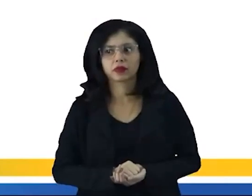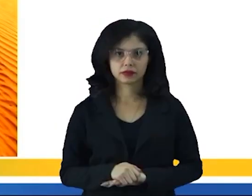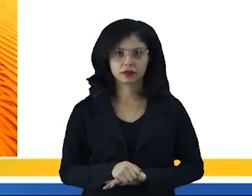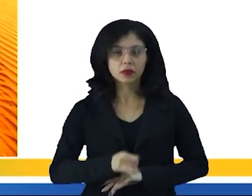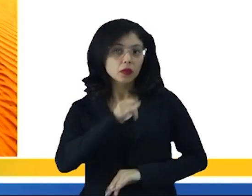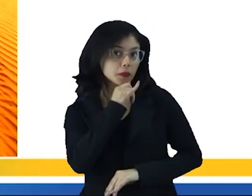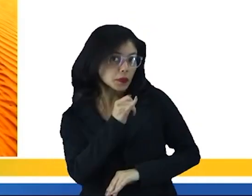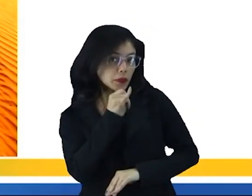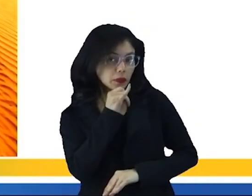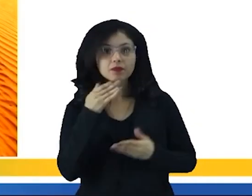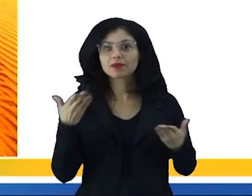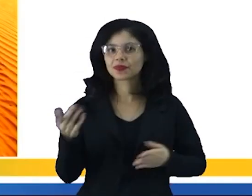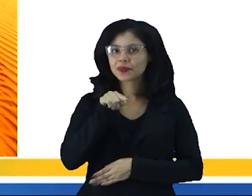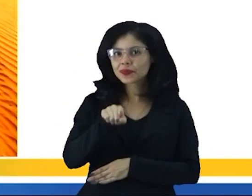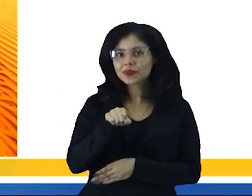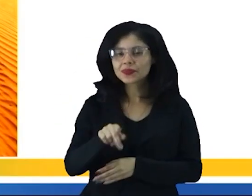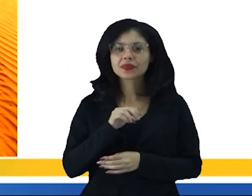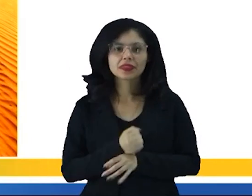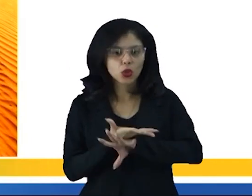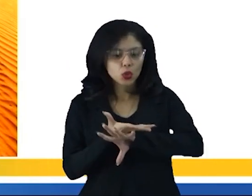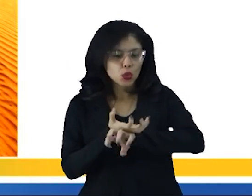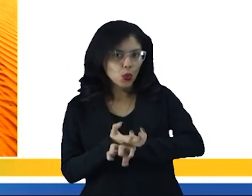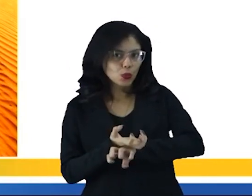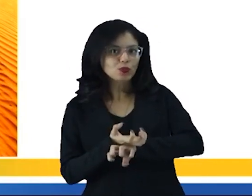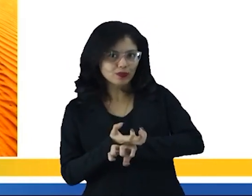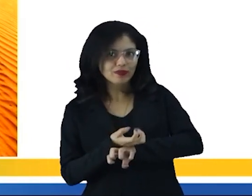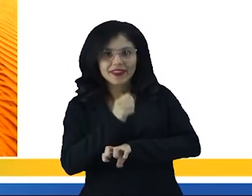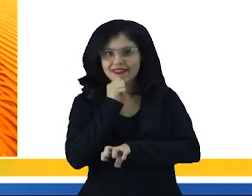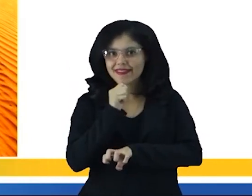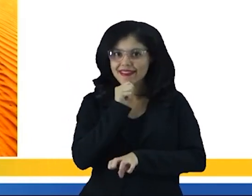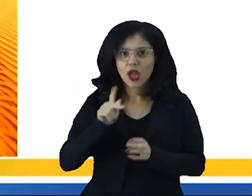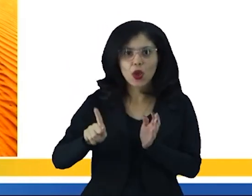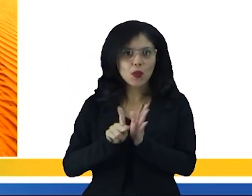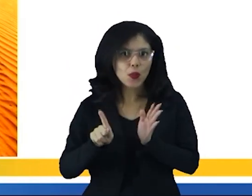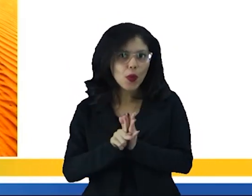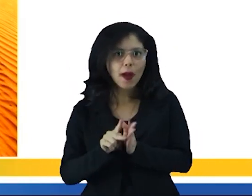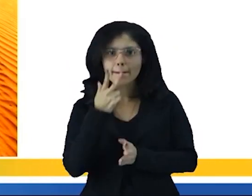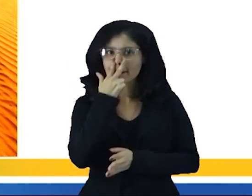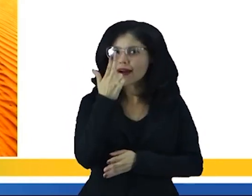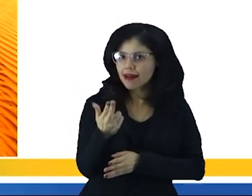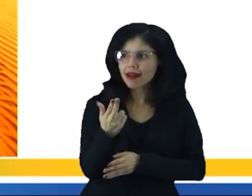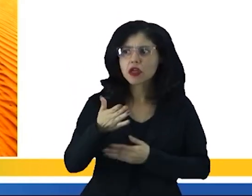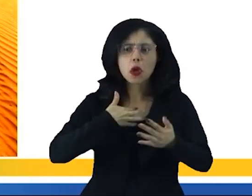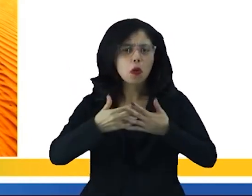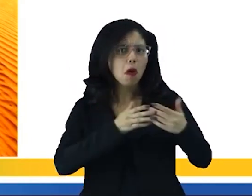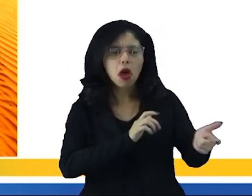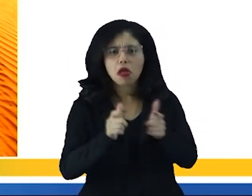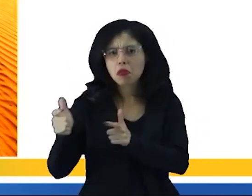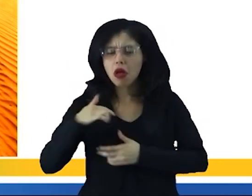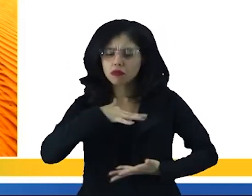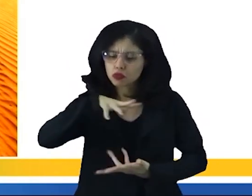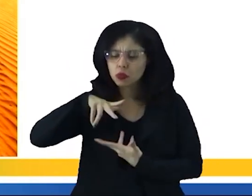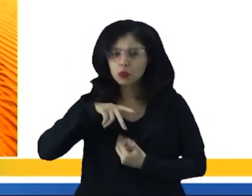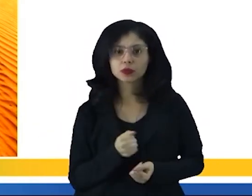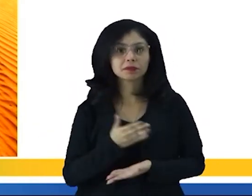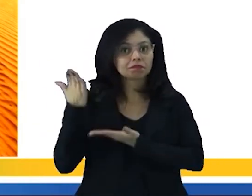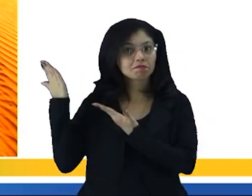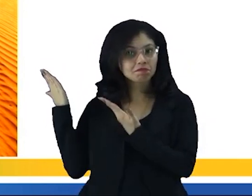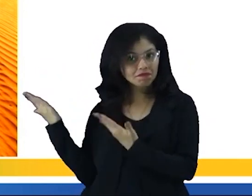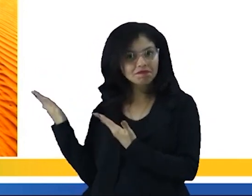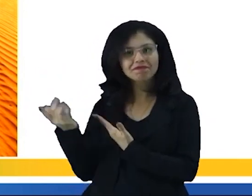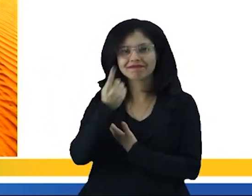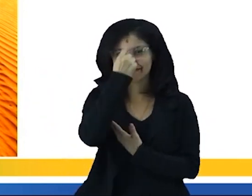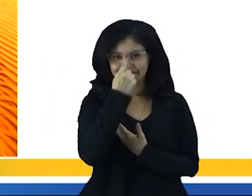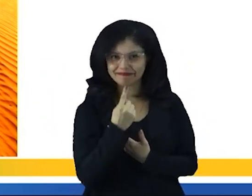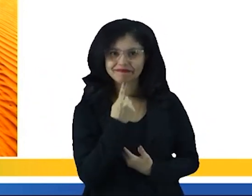só, um exemplo disso são os desertos, que possuem elementos semelhantes em qualquer lugar do mundo. Olha só essa figura que está do